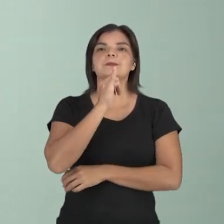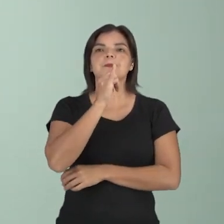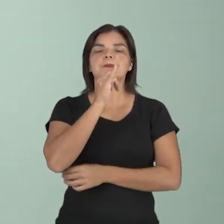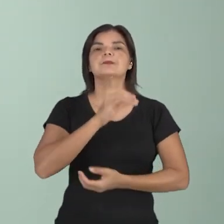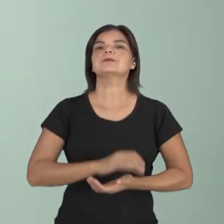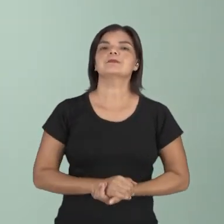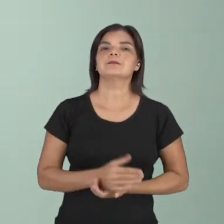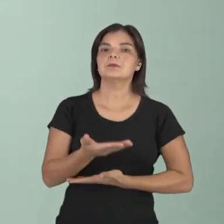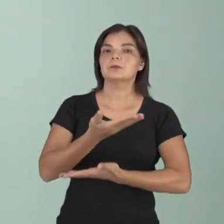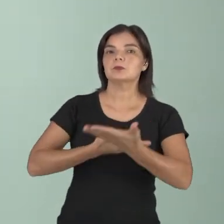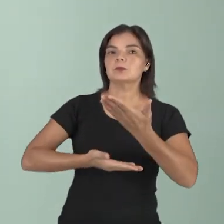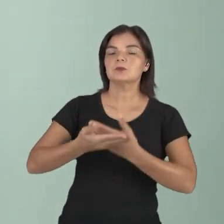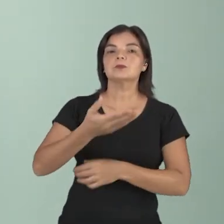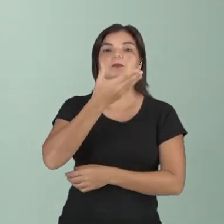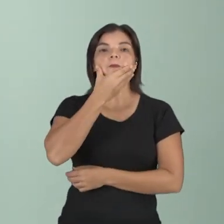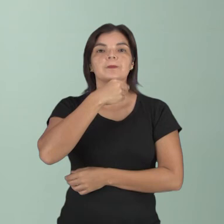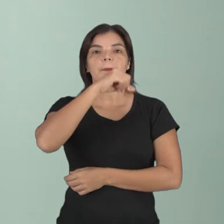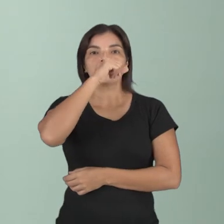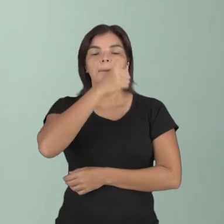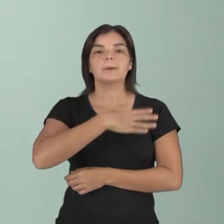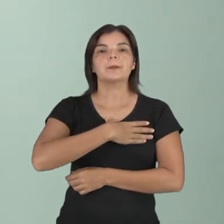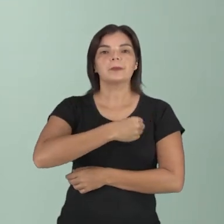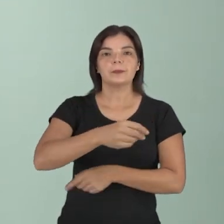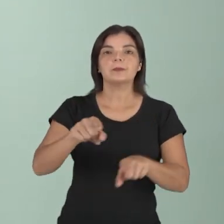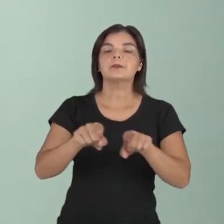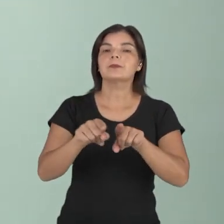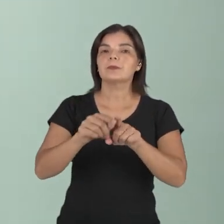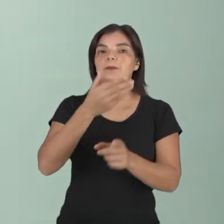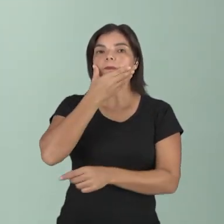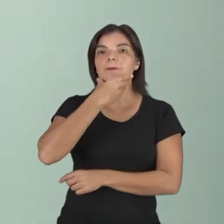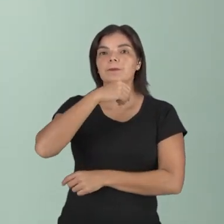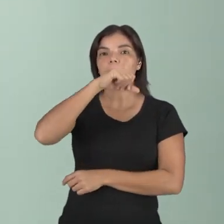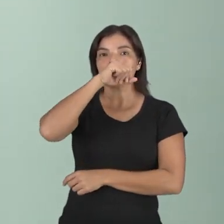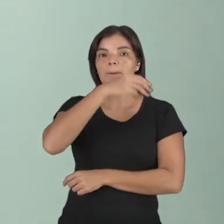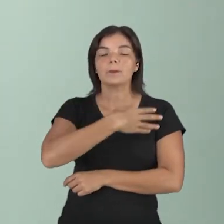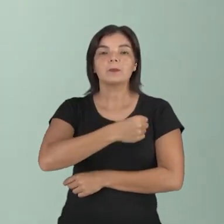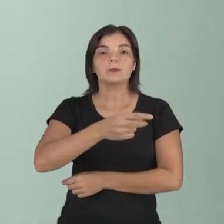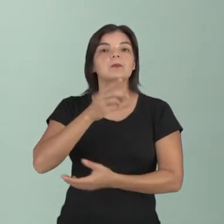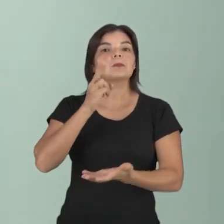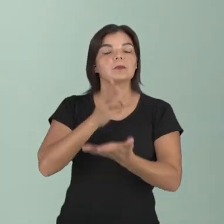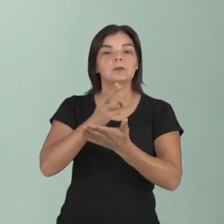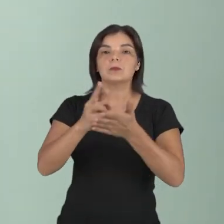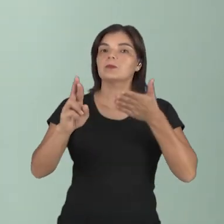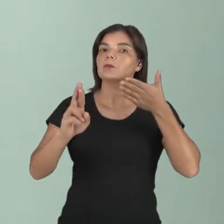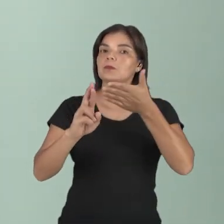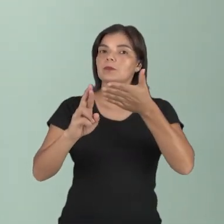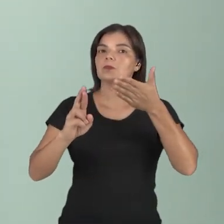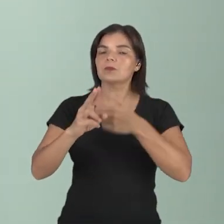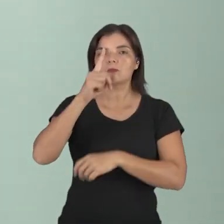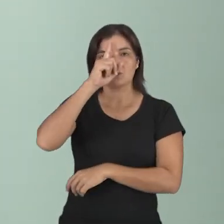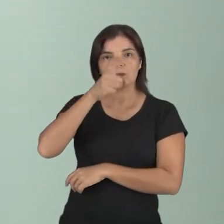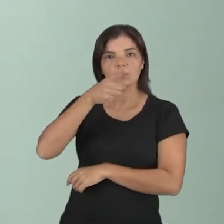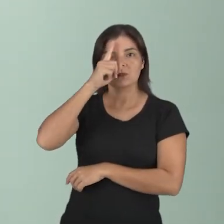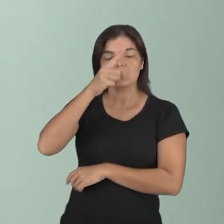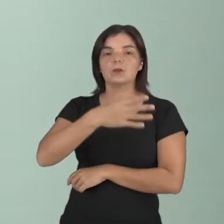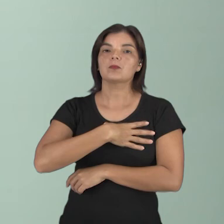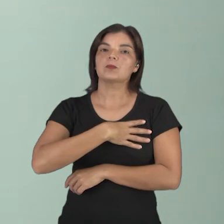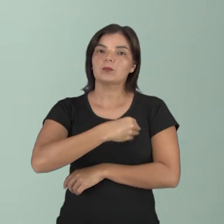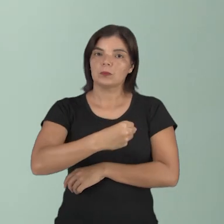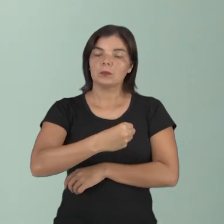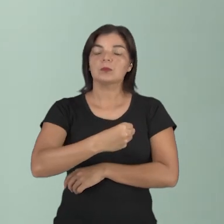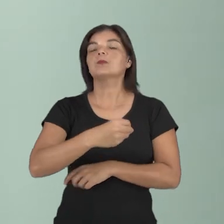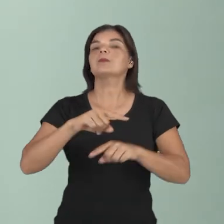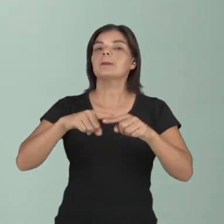exemplo, a relação entre pais e filhos. Os pais são sempre referência de autoridade para os